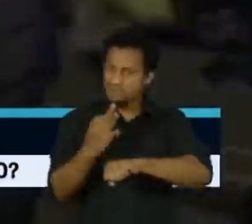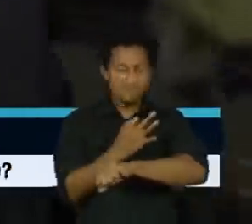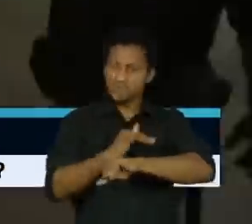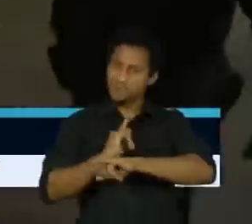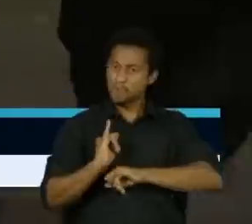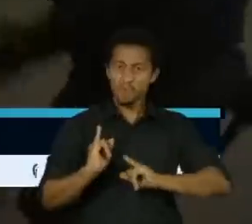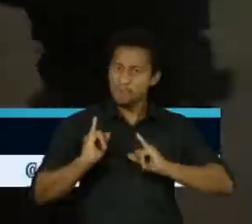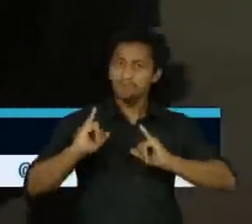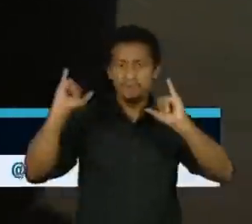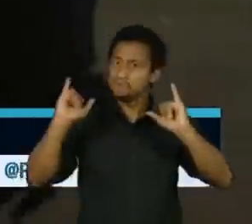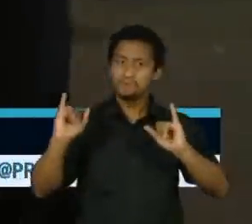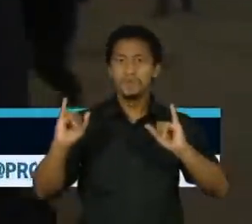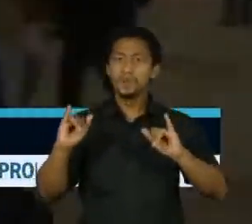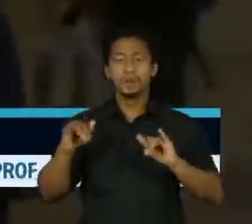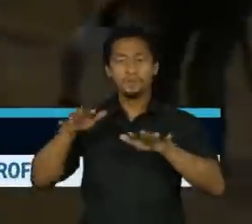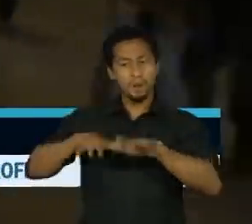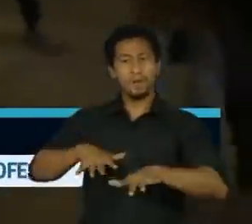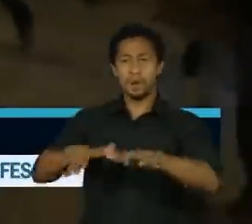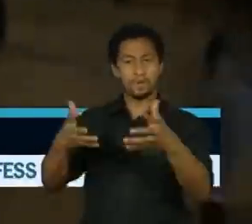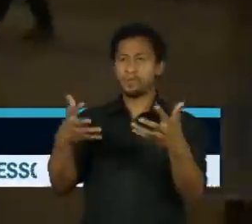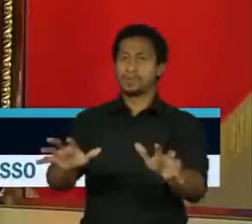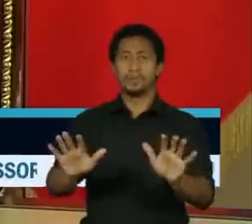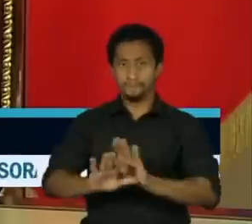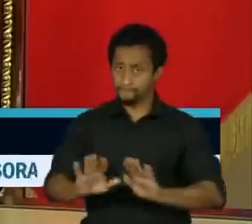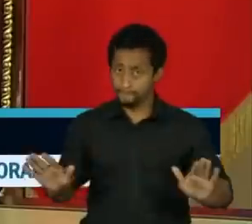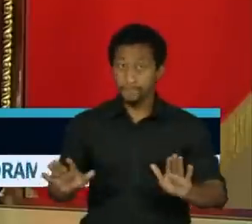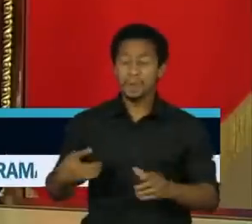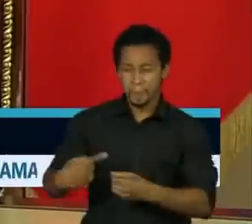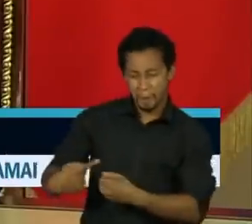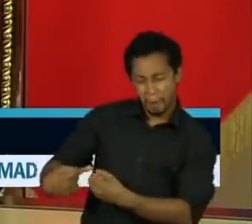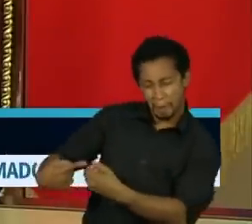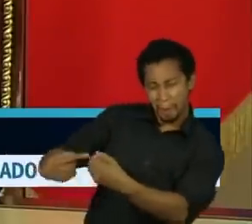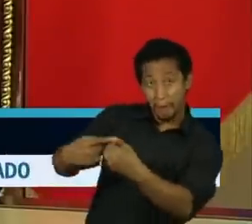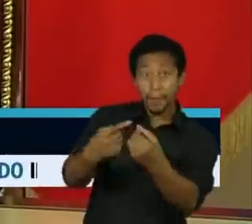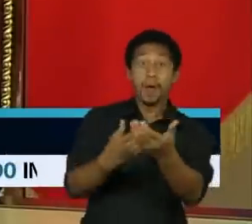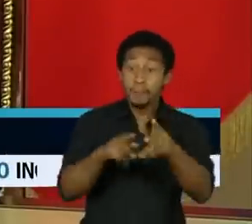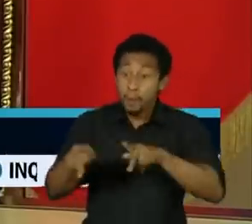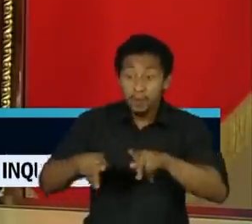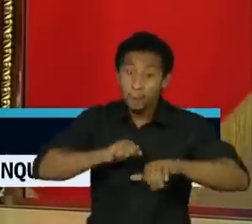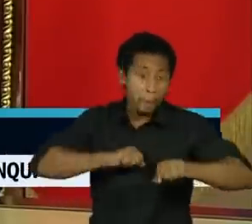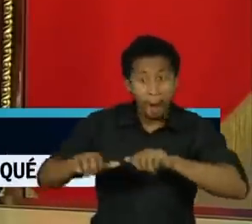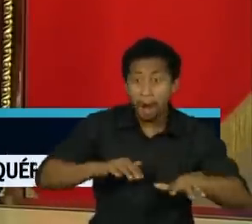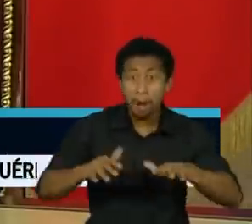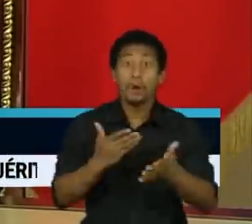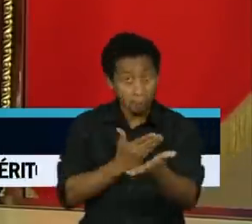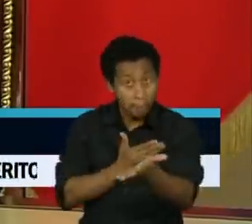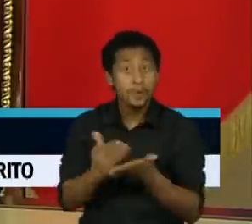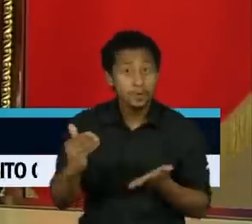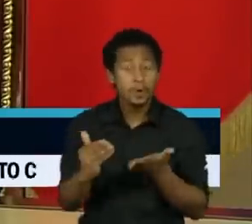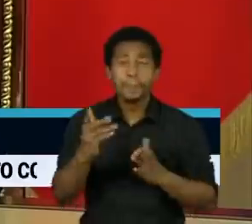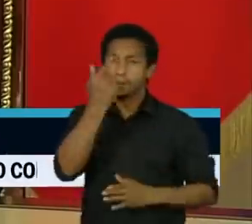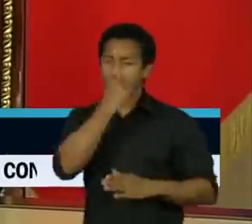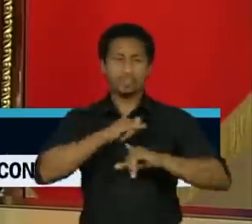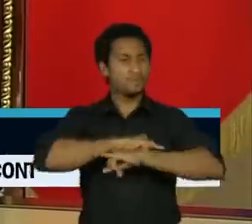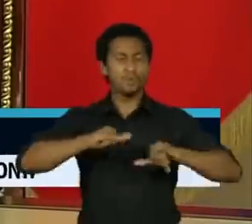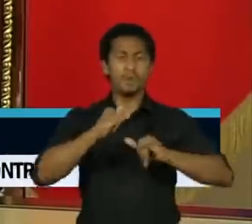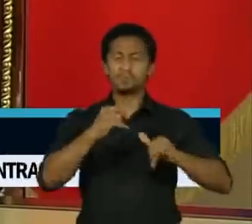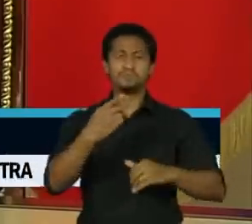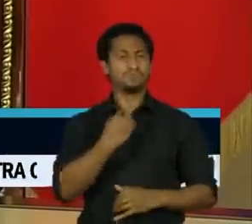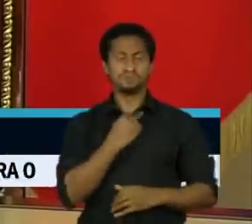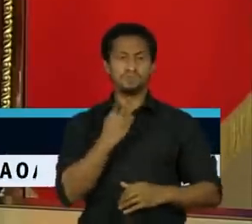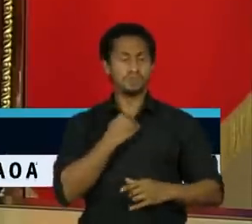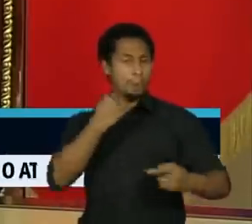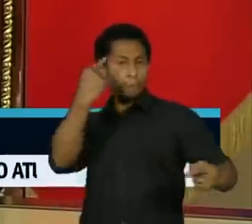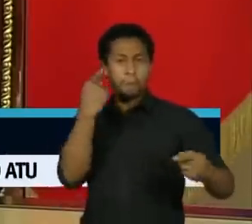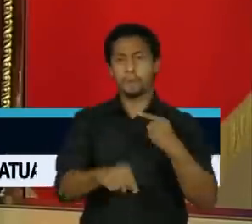sido detidas em 50 cidades russas. Além de controlar as vozes contrárias, Putin pode mandar outro recado ao instaurar a lei